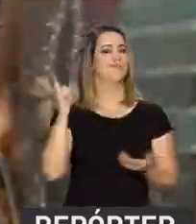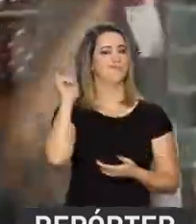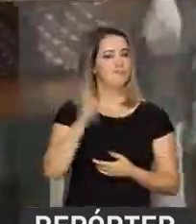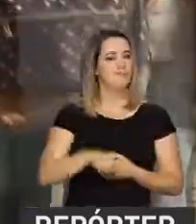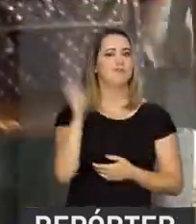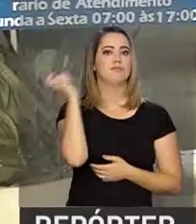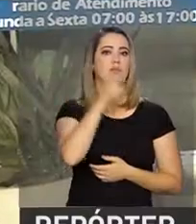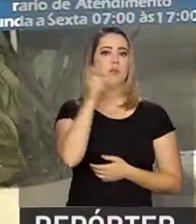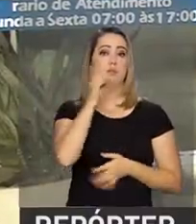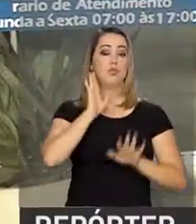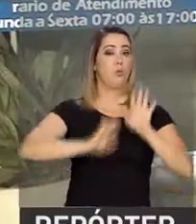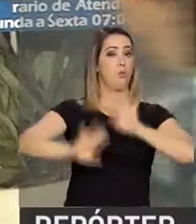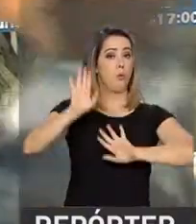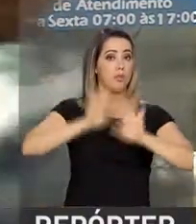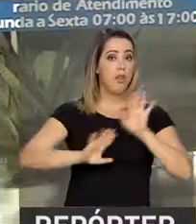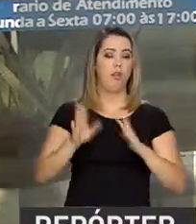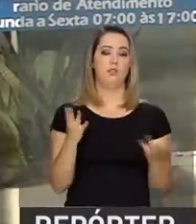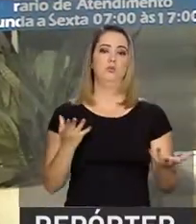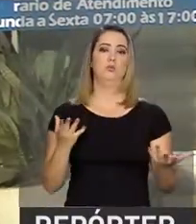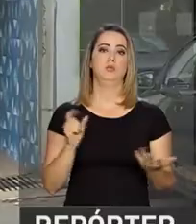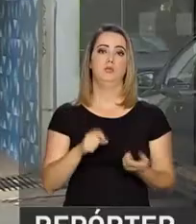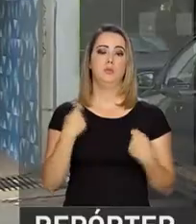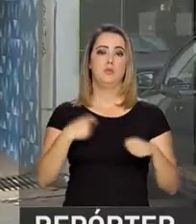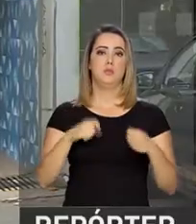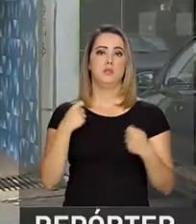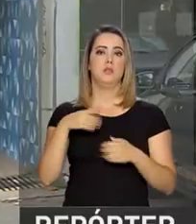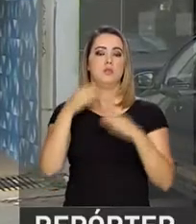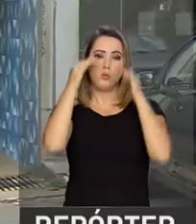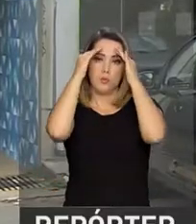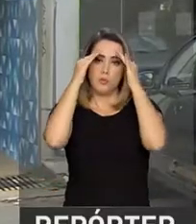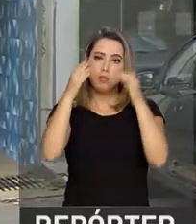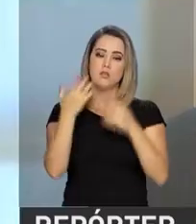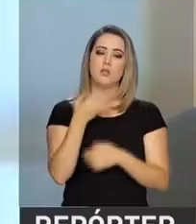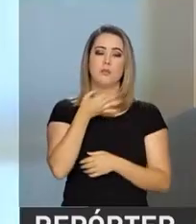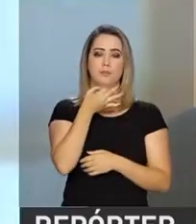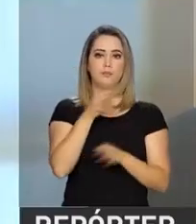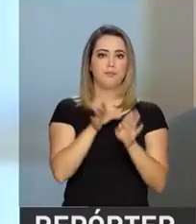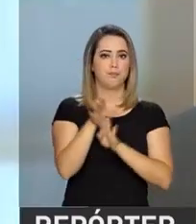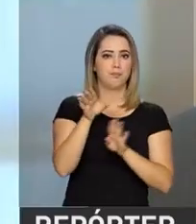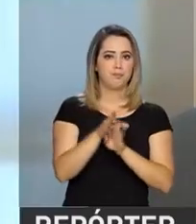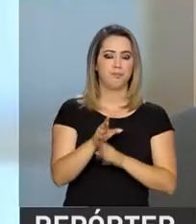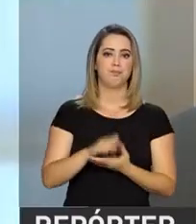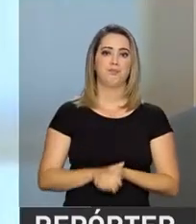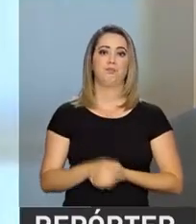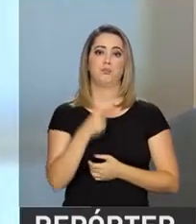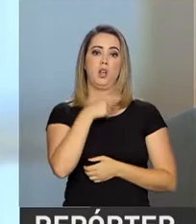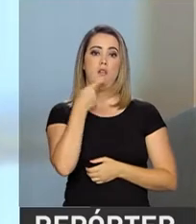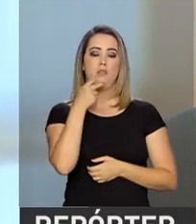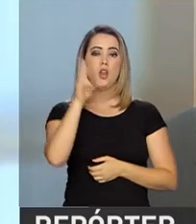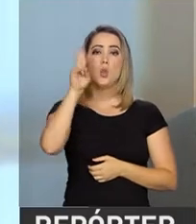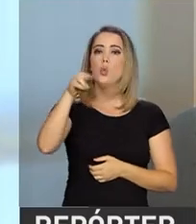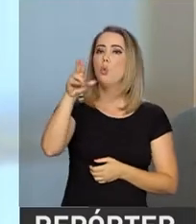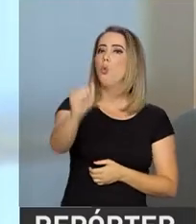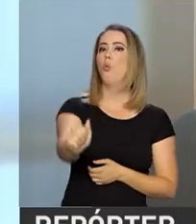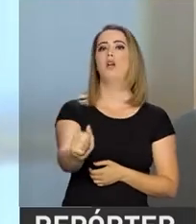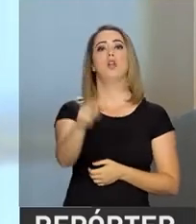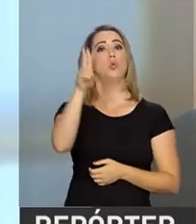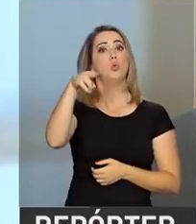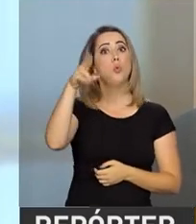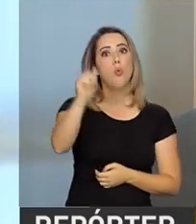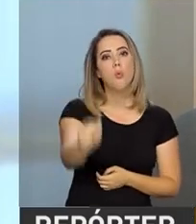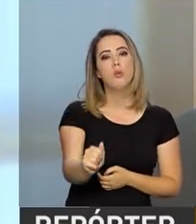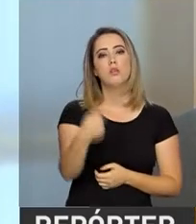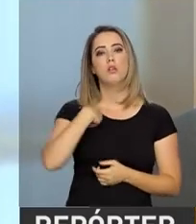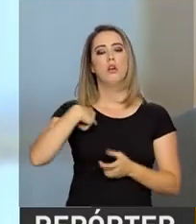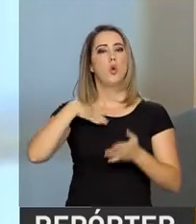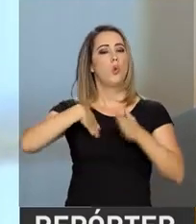vítima desse tipo de crime, basta seguir as dicas da Previdência Social. Nunca, nunca, seja o INSS, seja um conselho